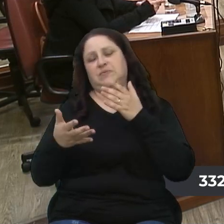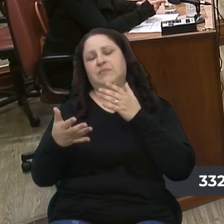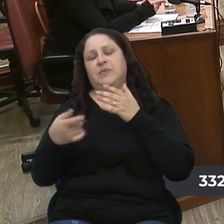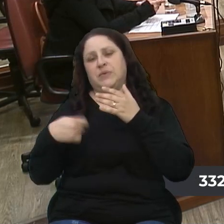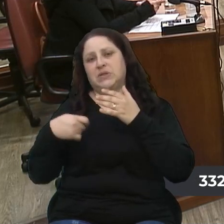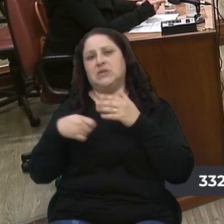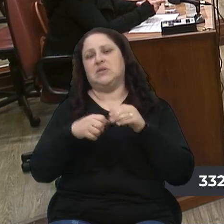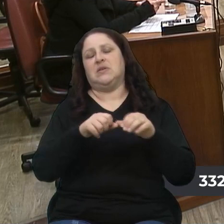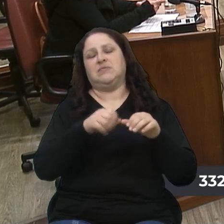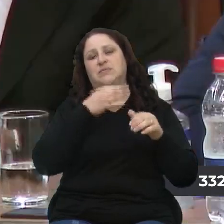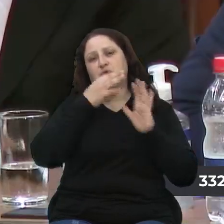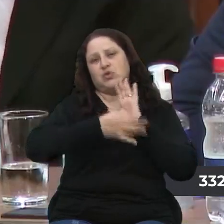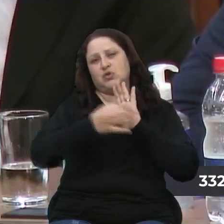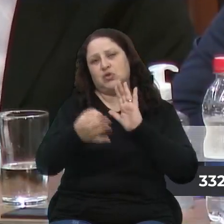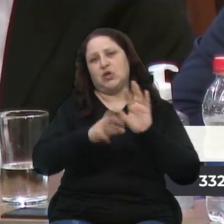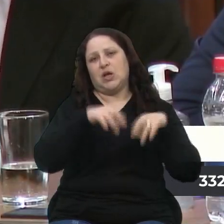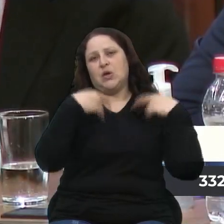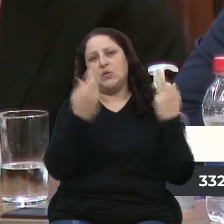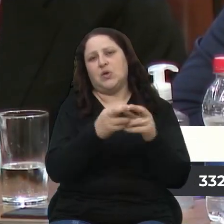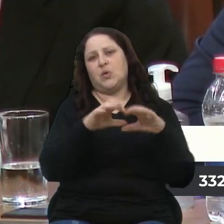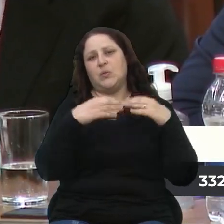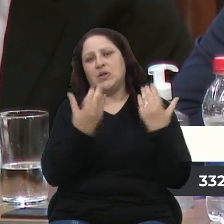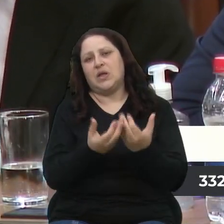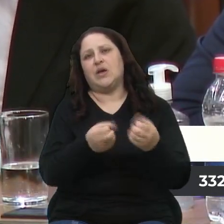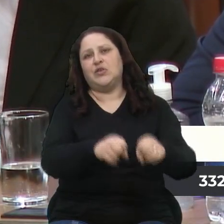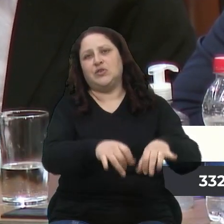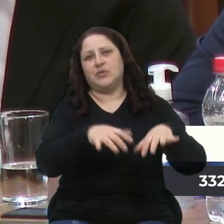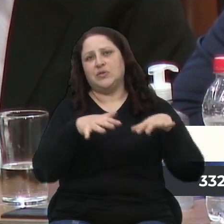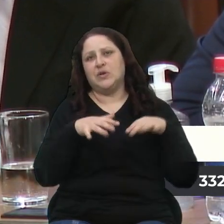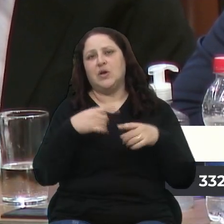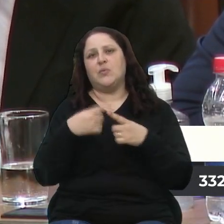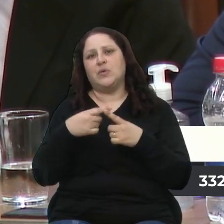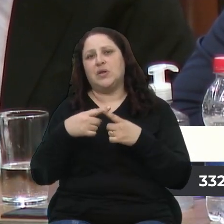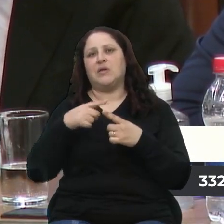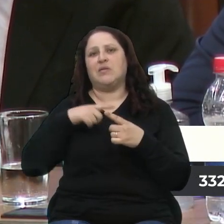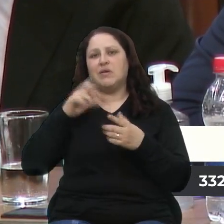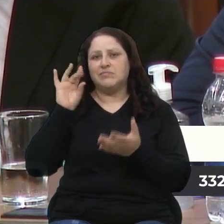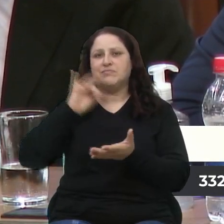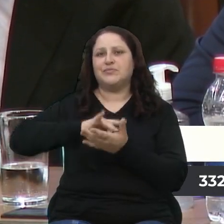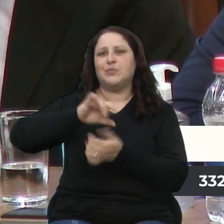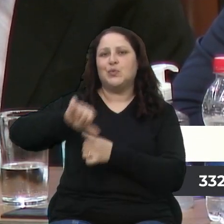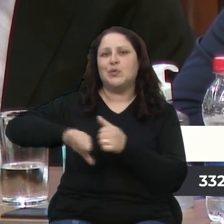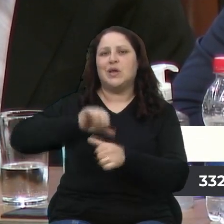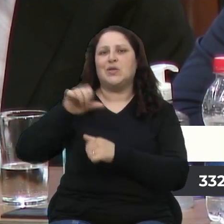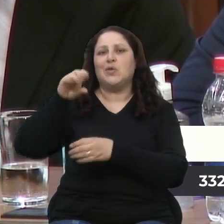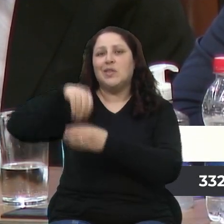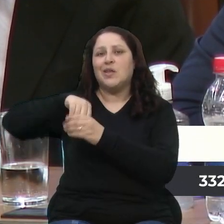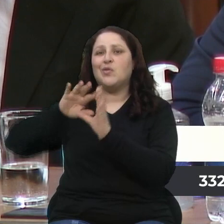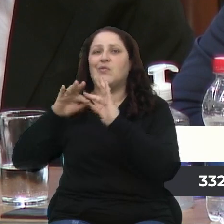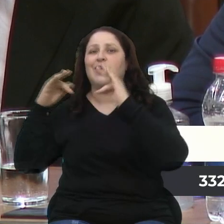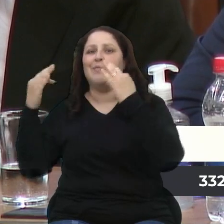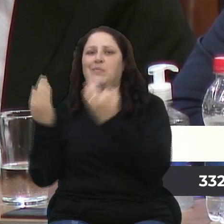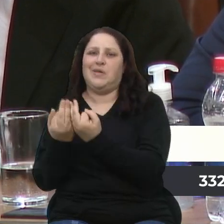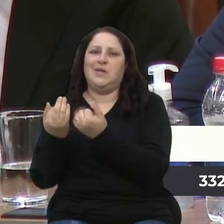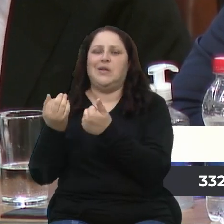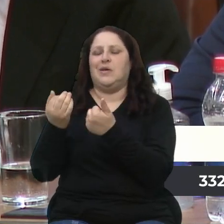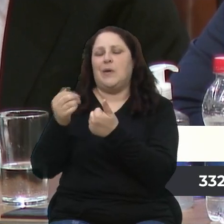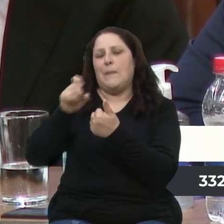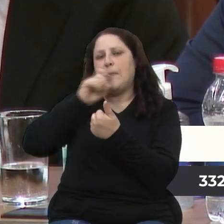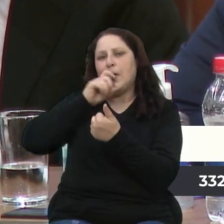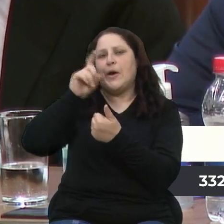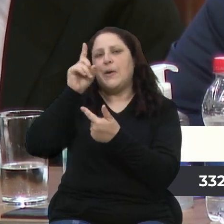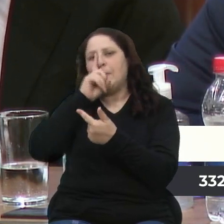reuniões com a comunidade, porque o núcleo familiar, de fato, tem mudado. A formatação, pai,